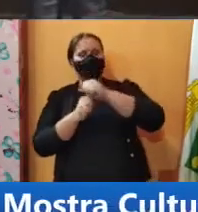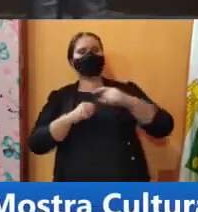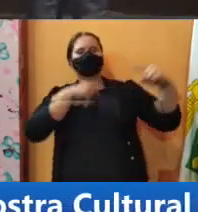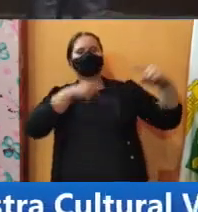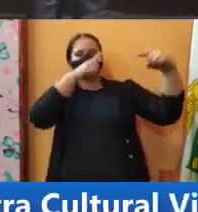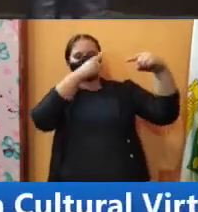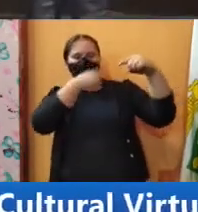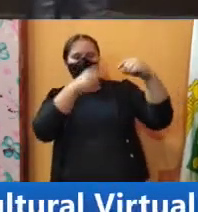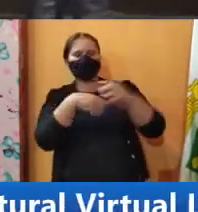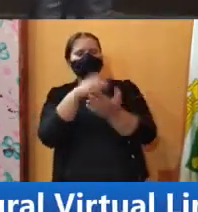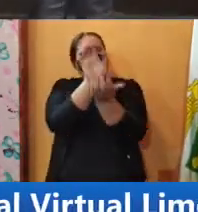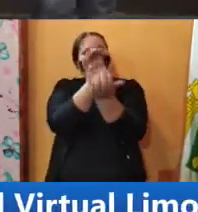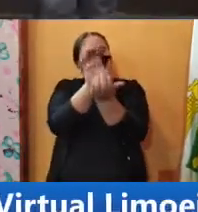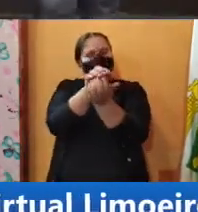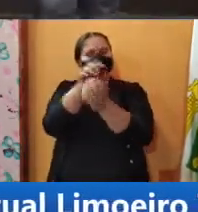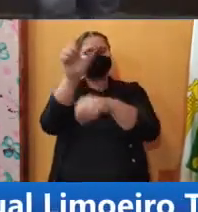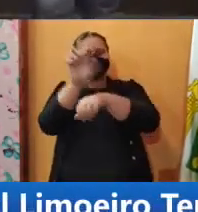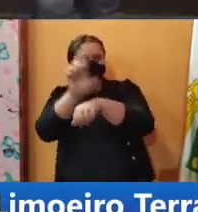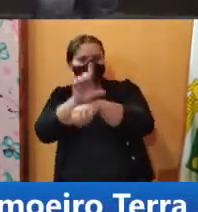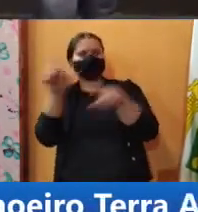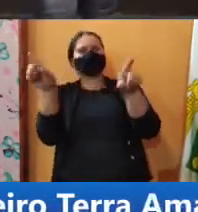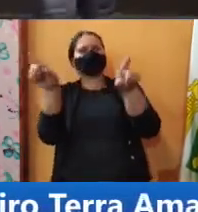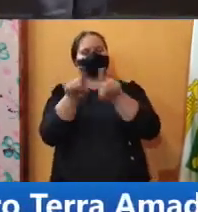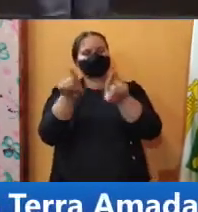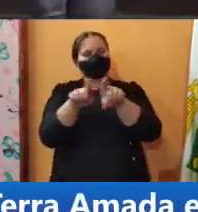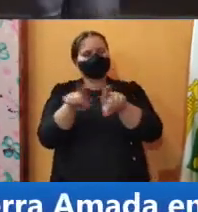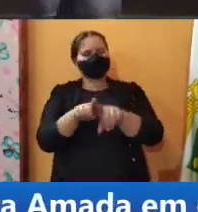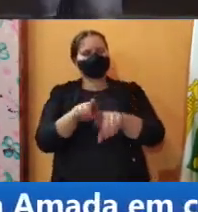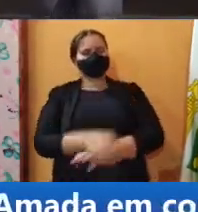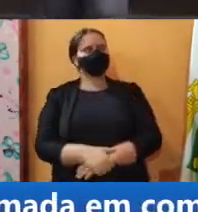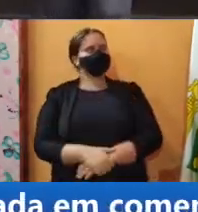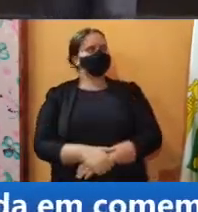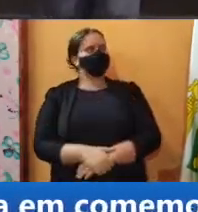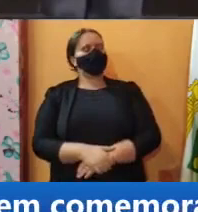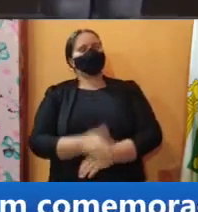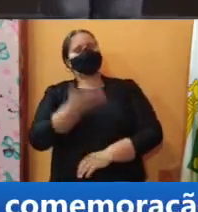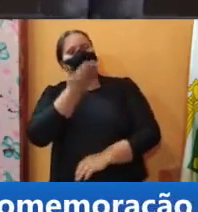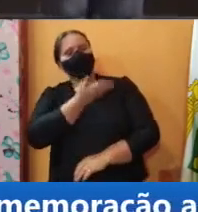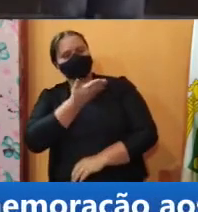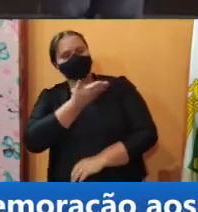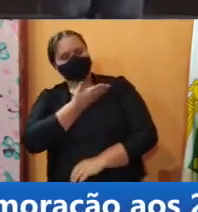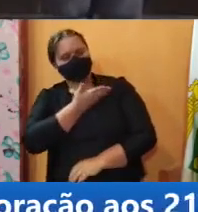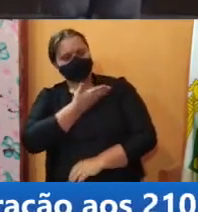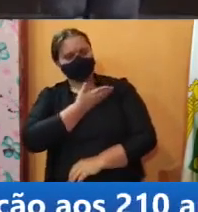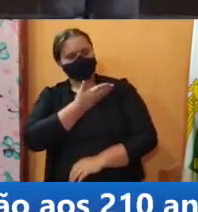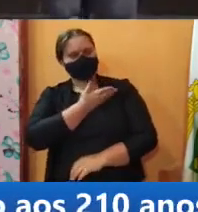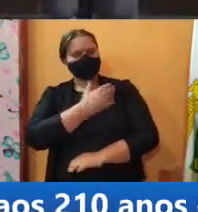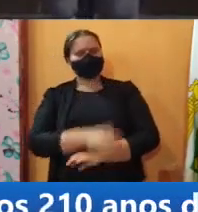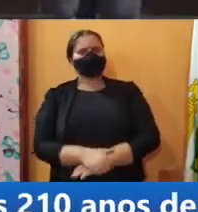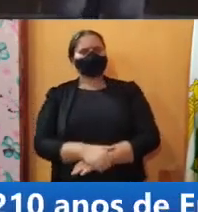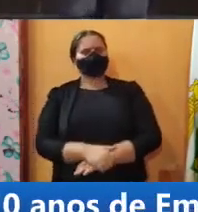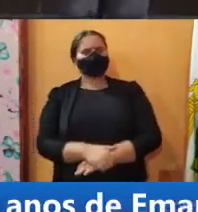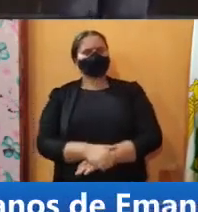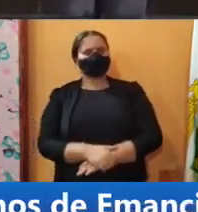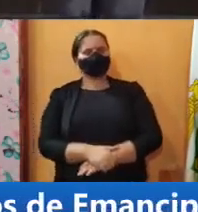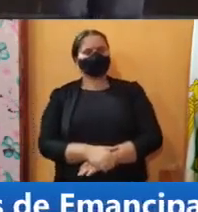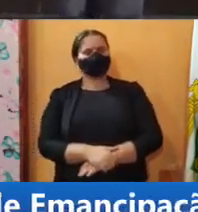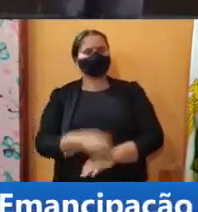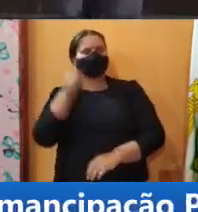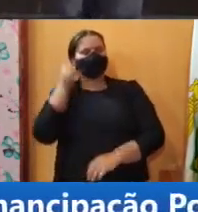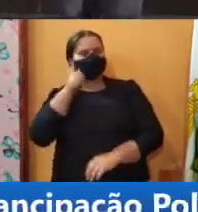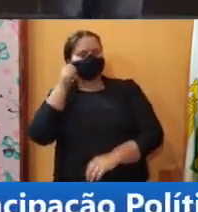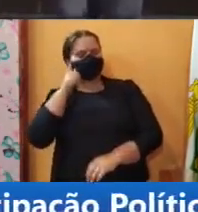belíssimos. Olha, da querida Limoeiro. Vou fazer uma revelação aqui. Isso aqui é muito antigo, não solta as tiras, não deforma. Não vou fazer propaganda da sandália